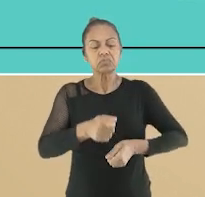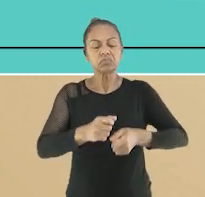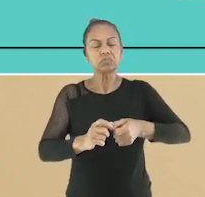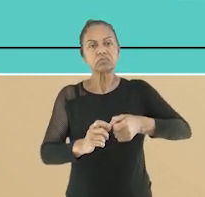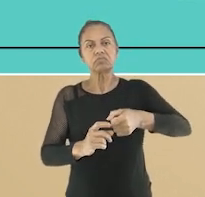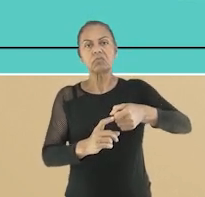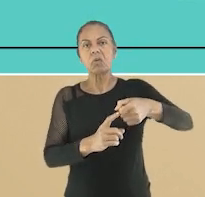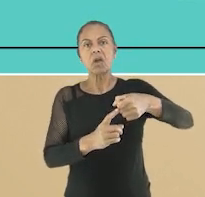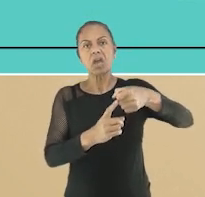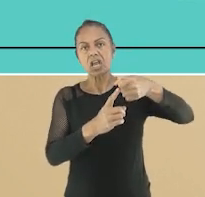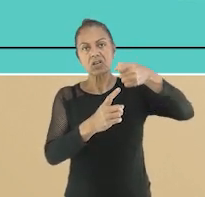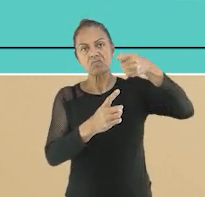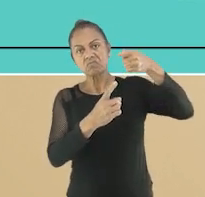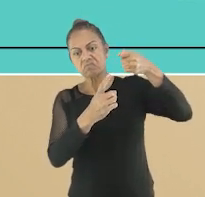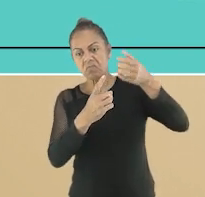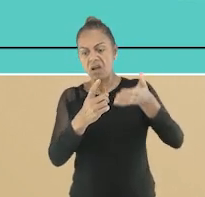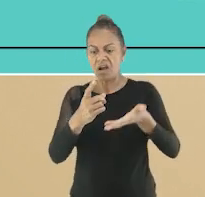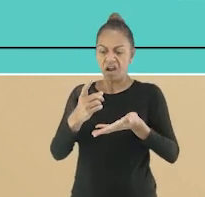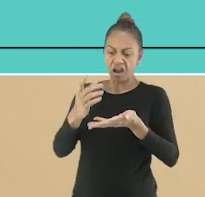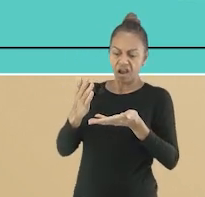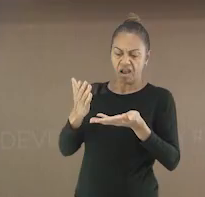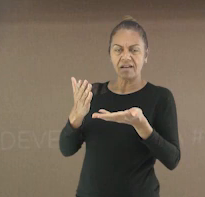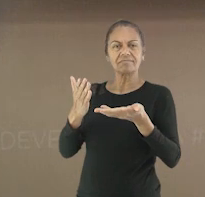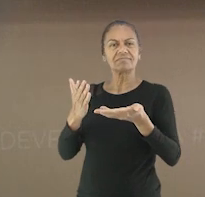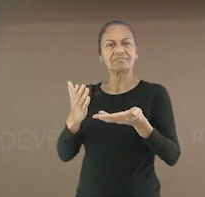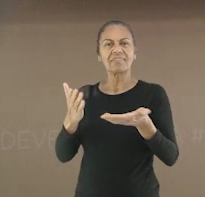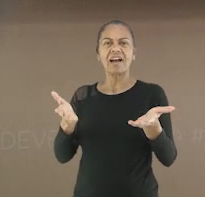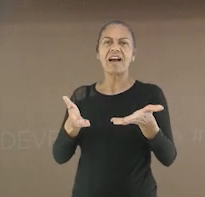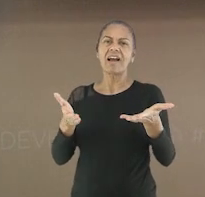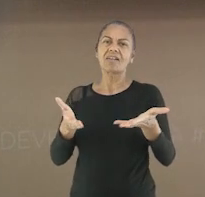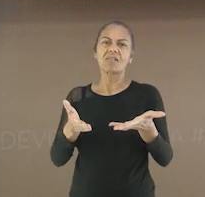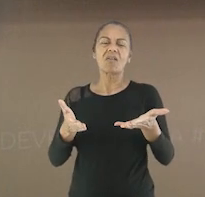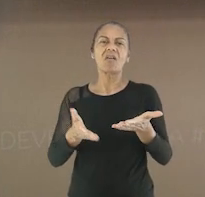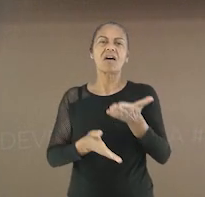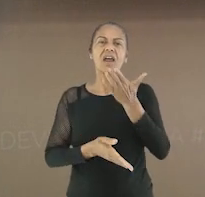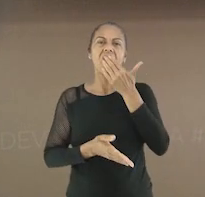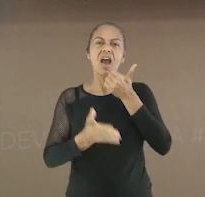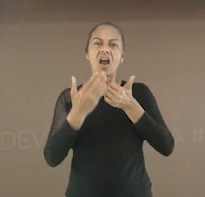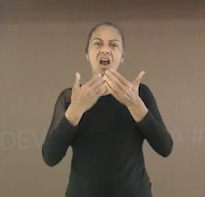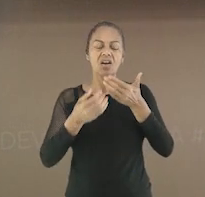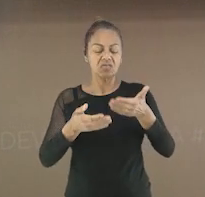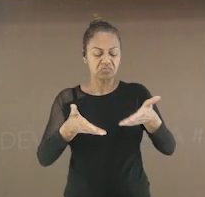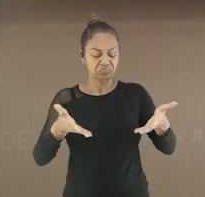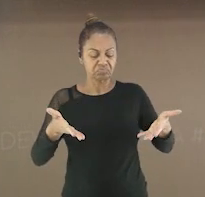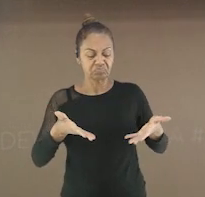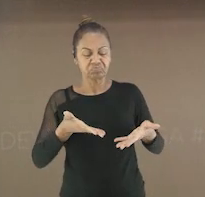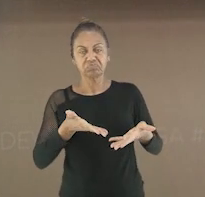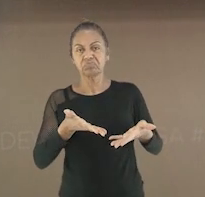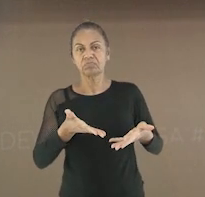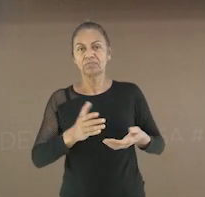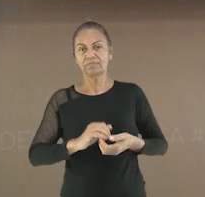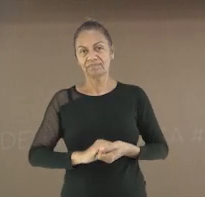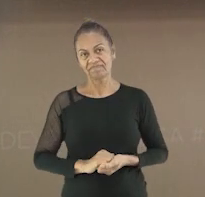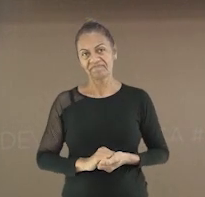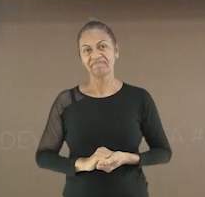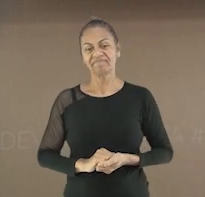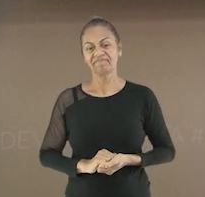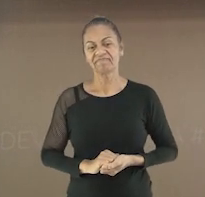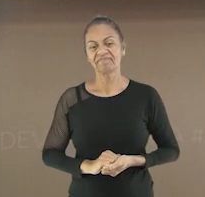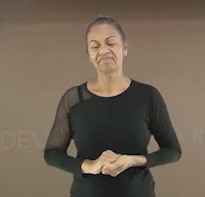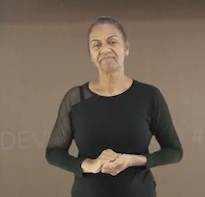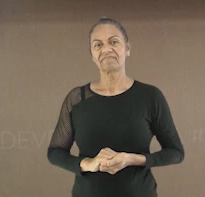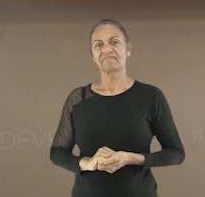coitadinho, agora era só mais uma refeição. No texto que acabamos de ler, o personagem principal é